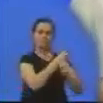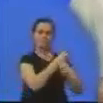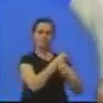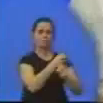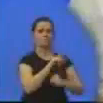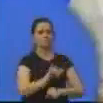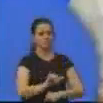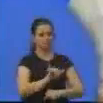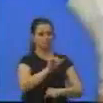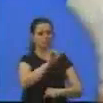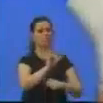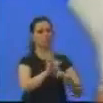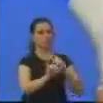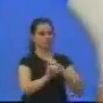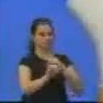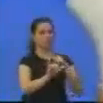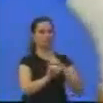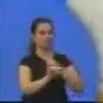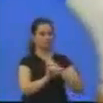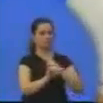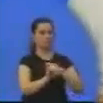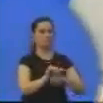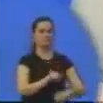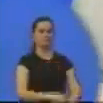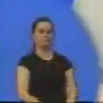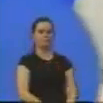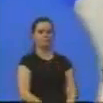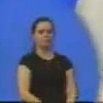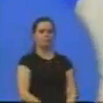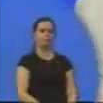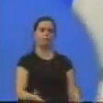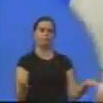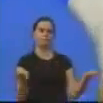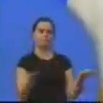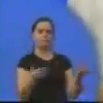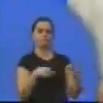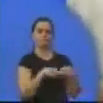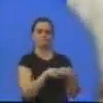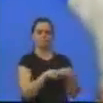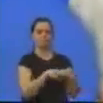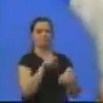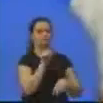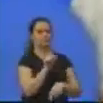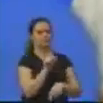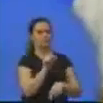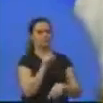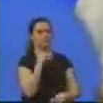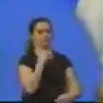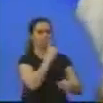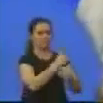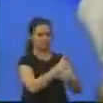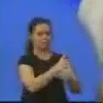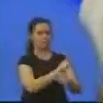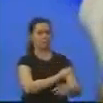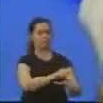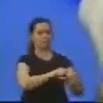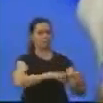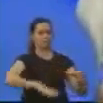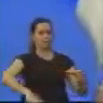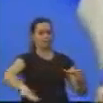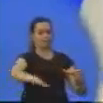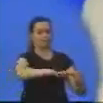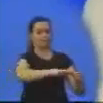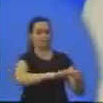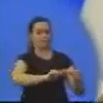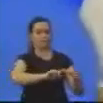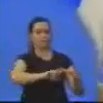de y. Então, esse é o nosso valor de y. Agora, nós vamos determinar a área. Eu não quero saber a